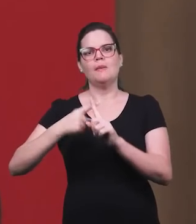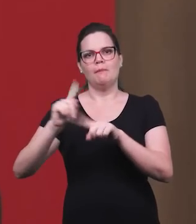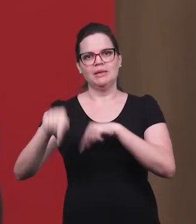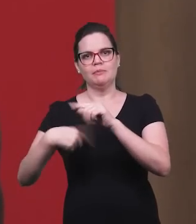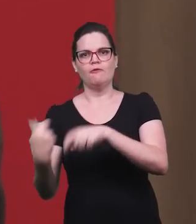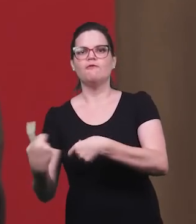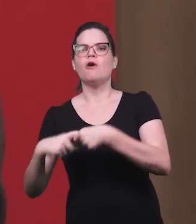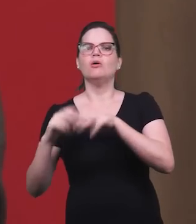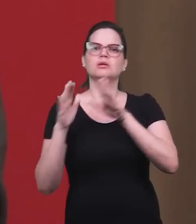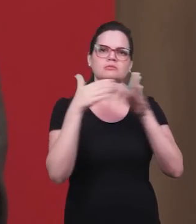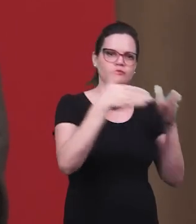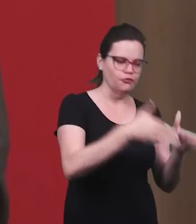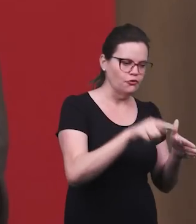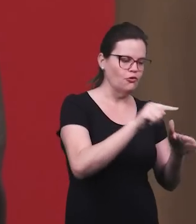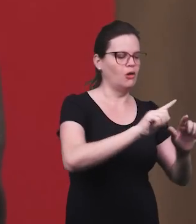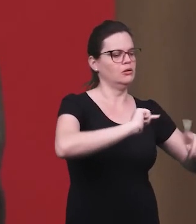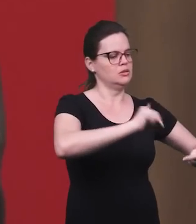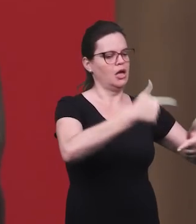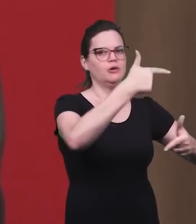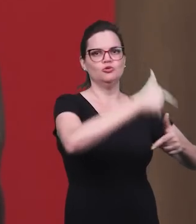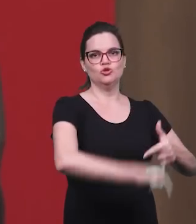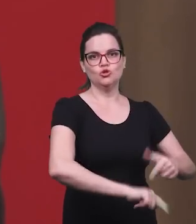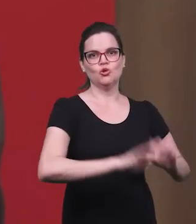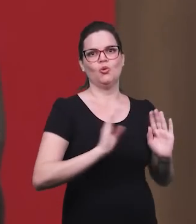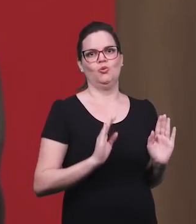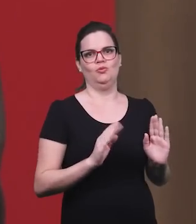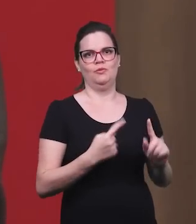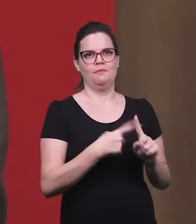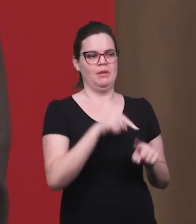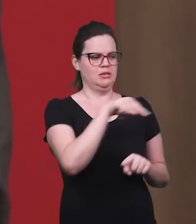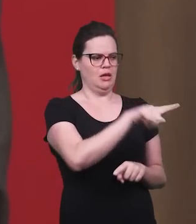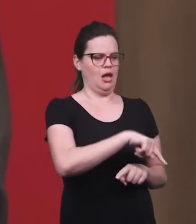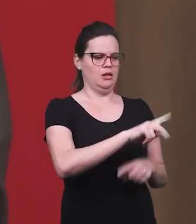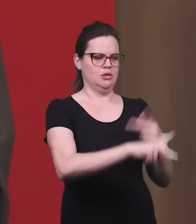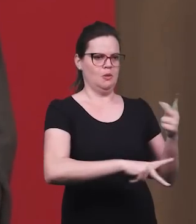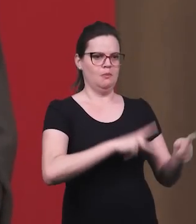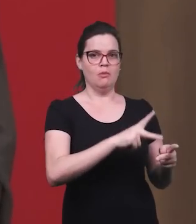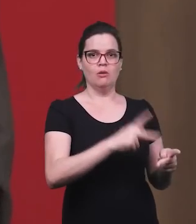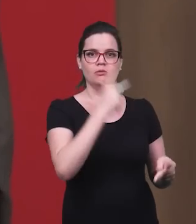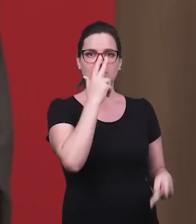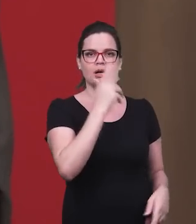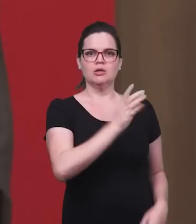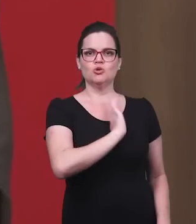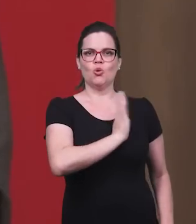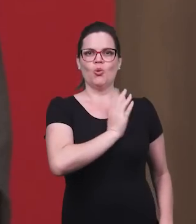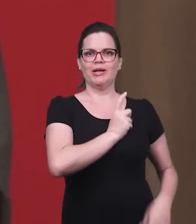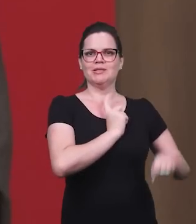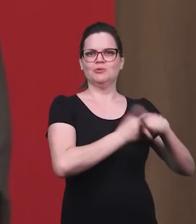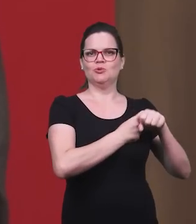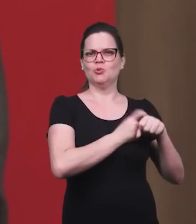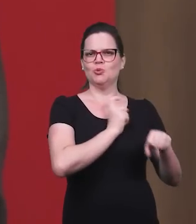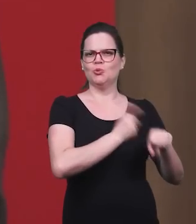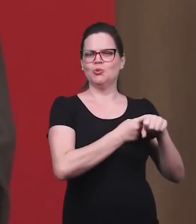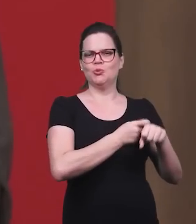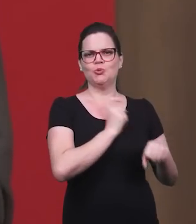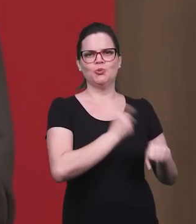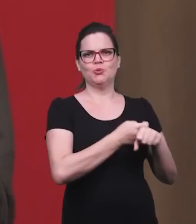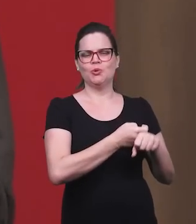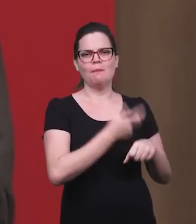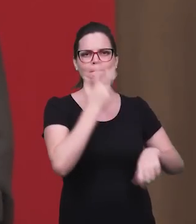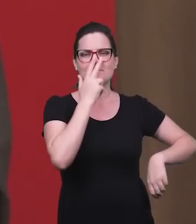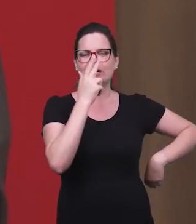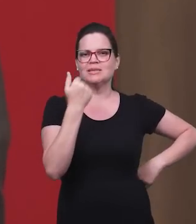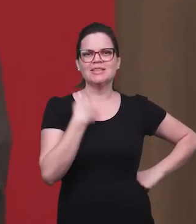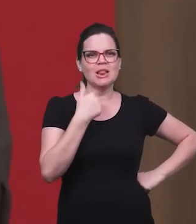momento, Deus endureceu o coração de Israel, ou Israel endureceu o seu coração para não entender